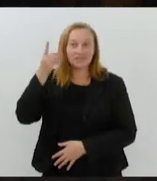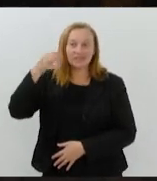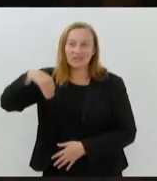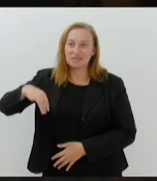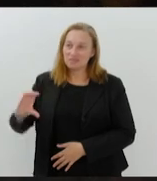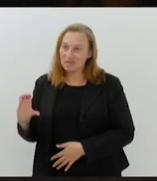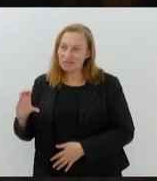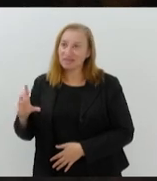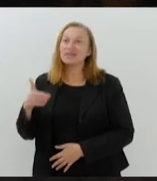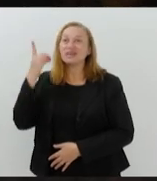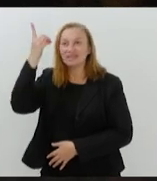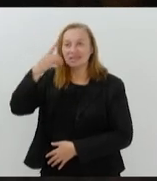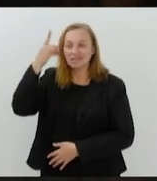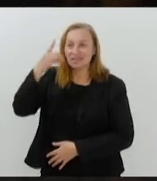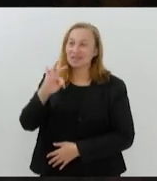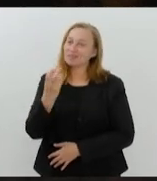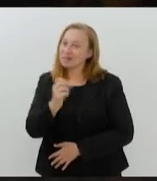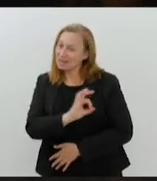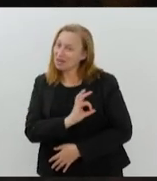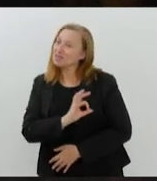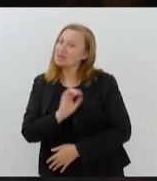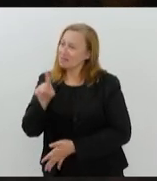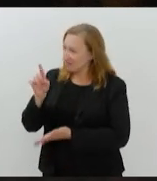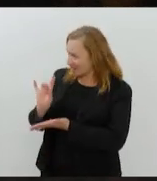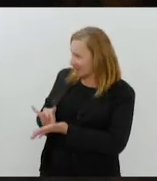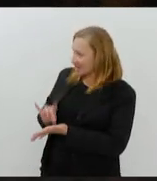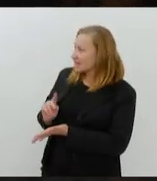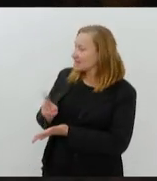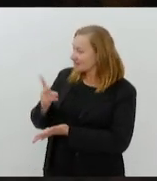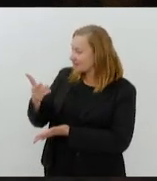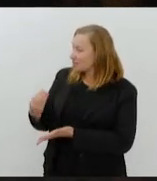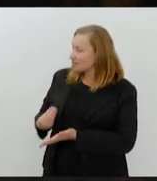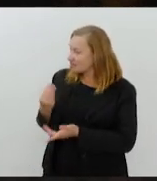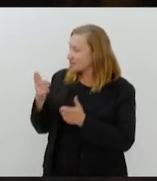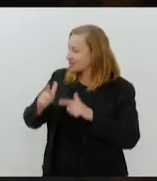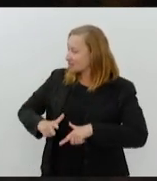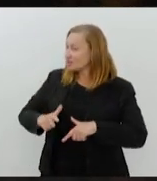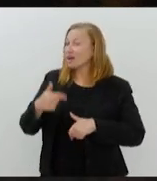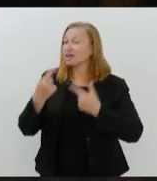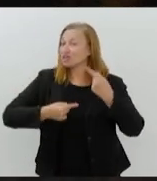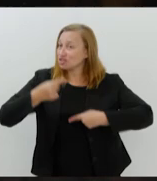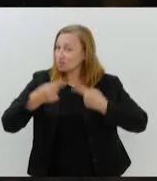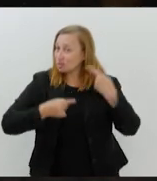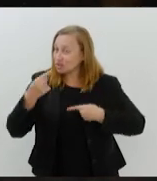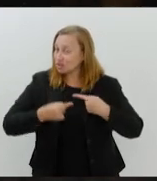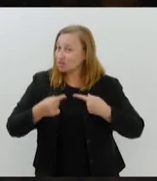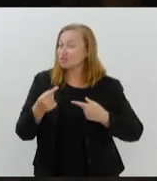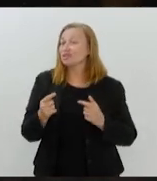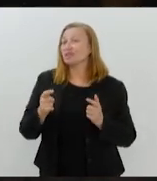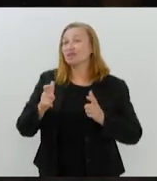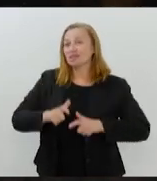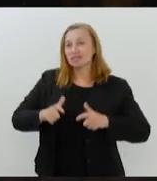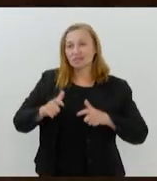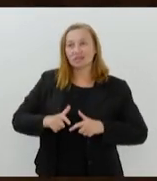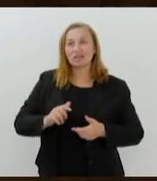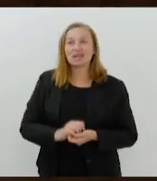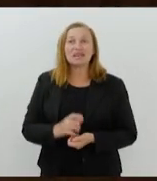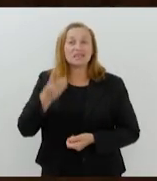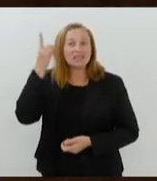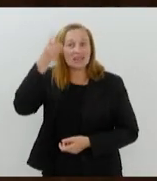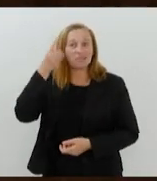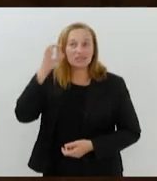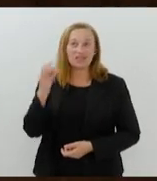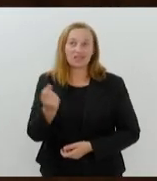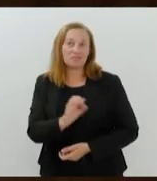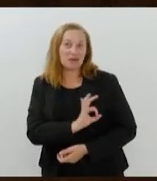né, deputada Marta Rocha, eles sempre estão presentes, discutindo, debatendo. Deputada Marta